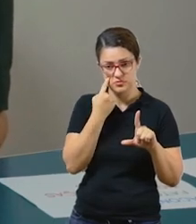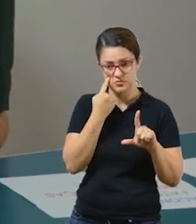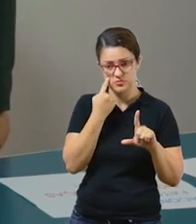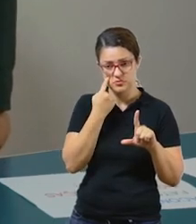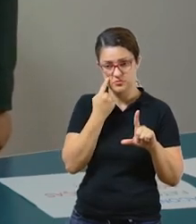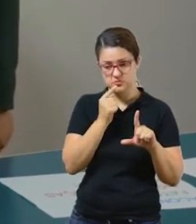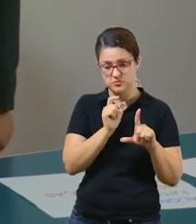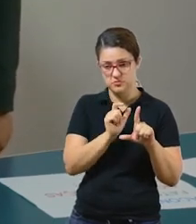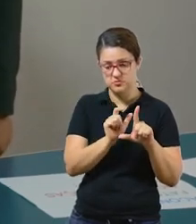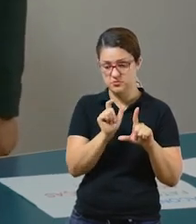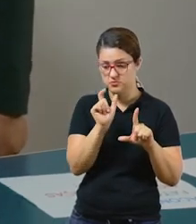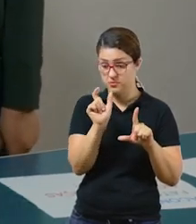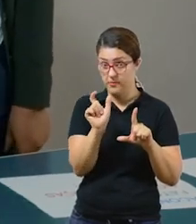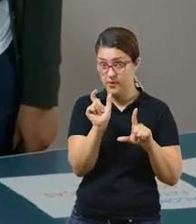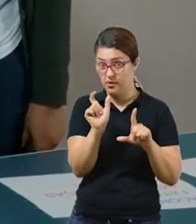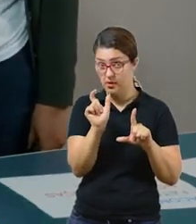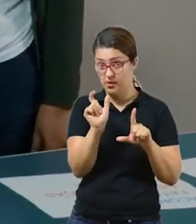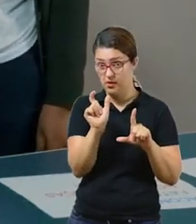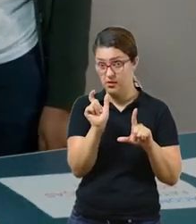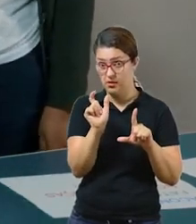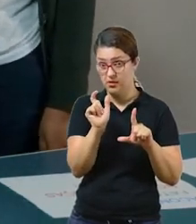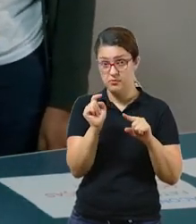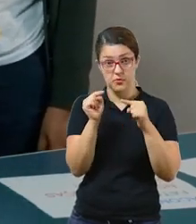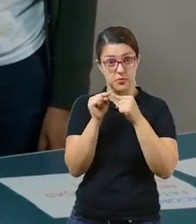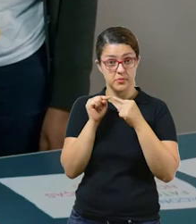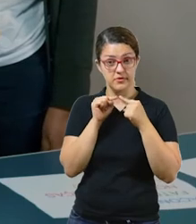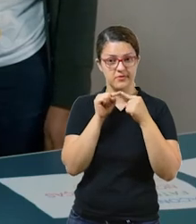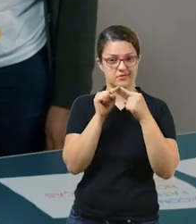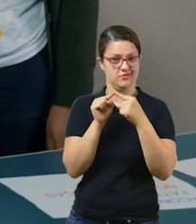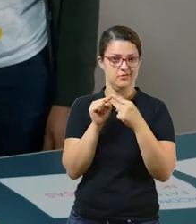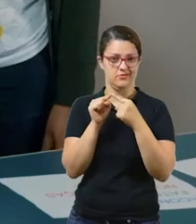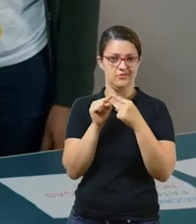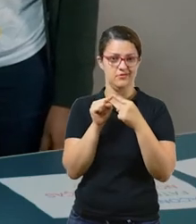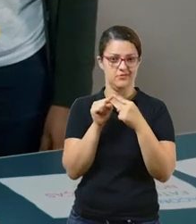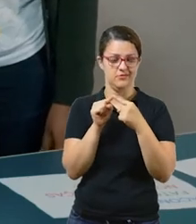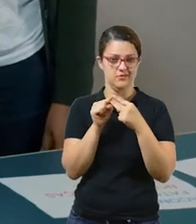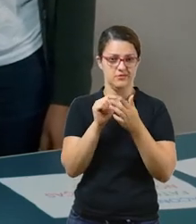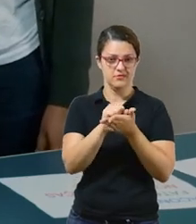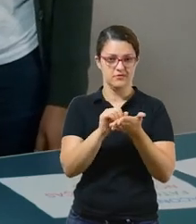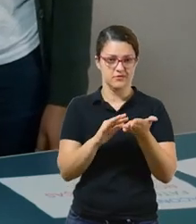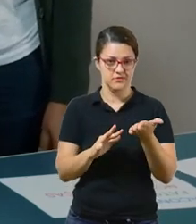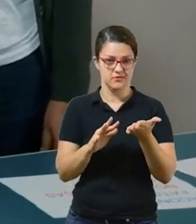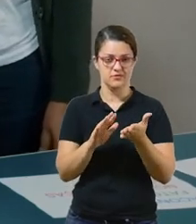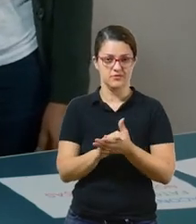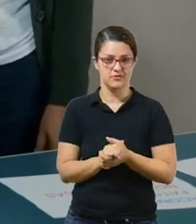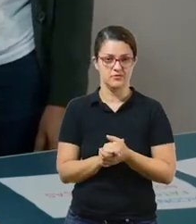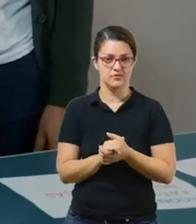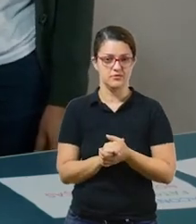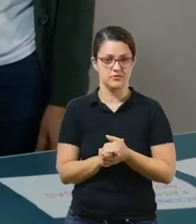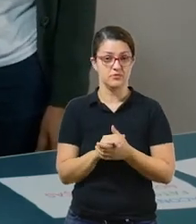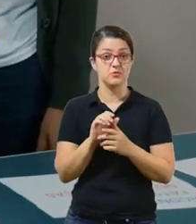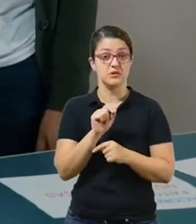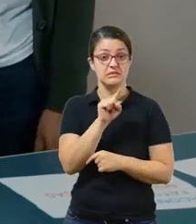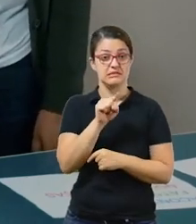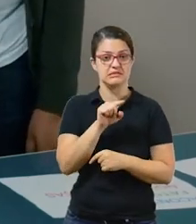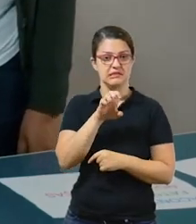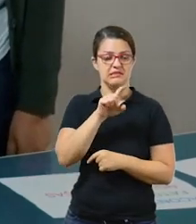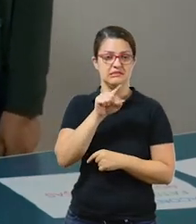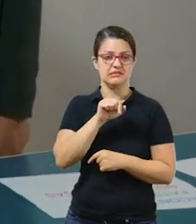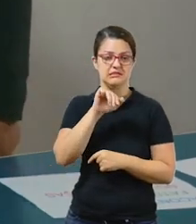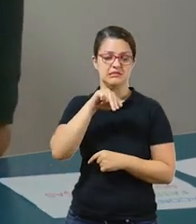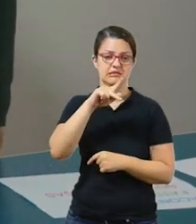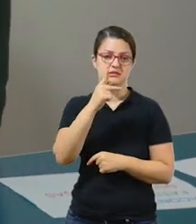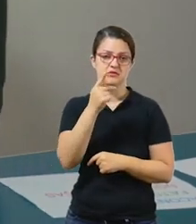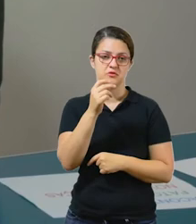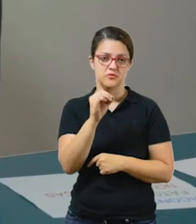os quadradinhos com a palavrinha correspondente à atividade, que é o que o Zezinho está fazendo. E